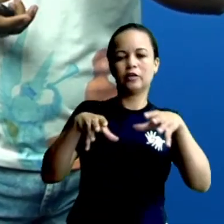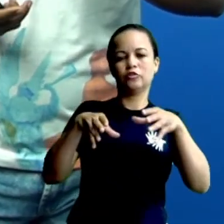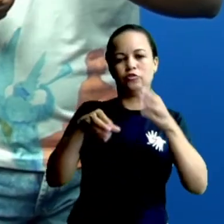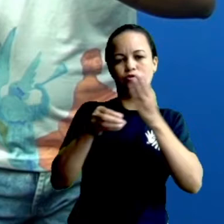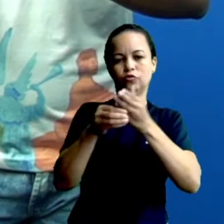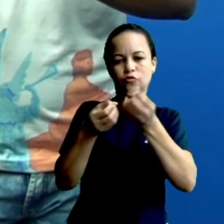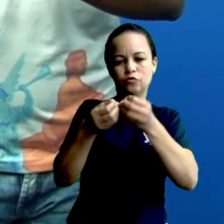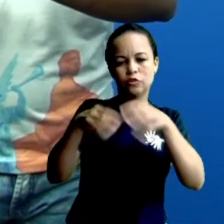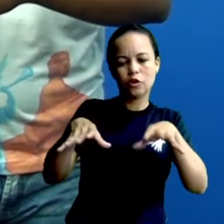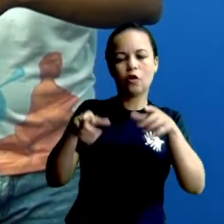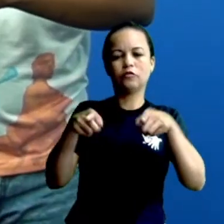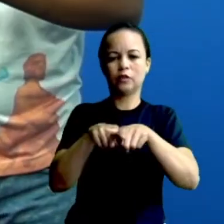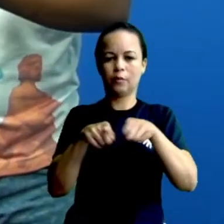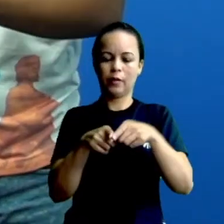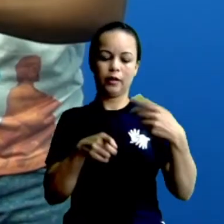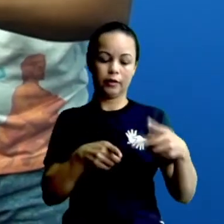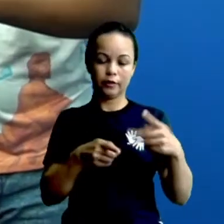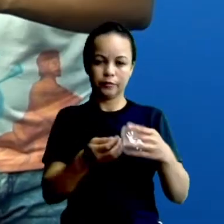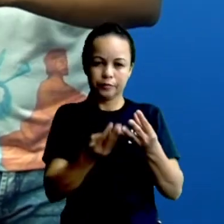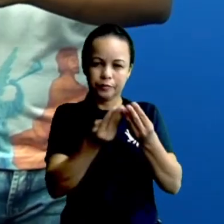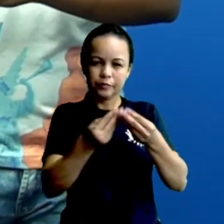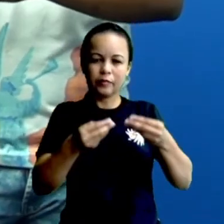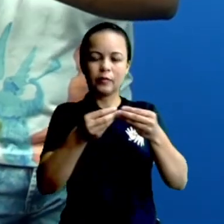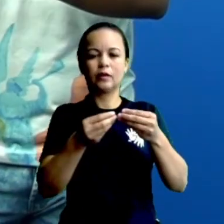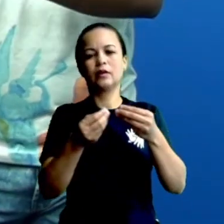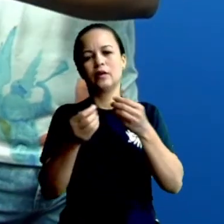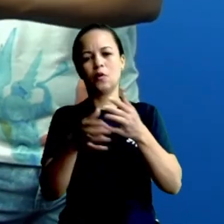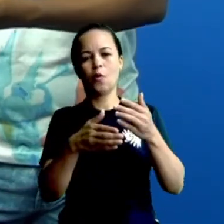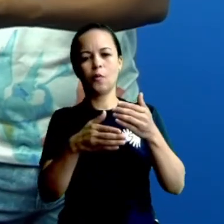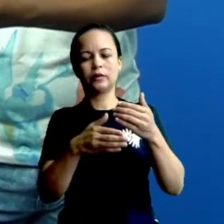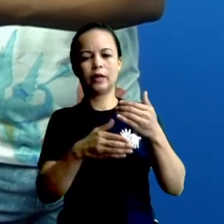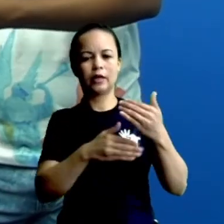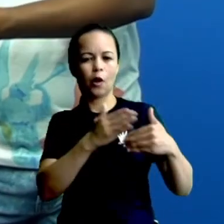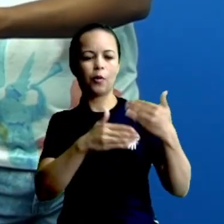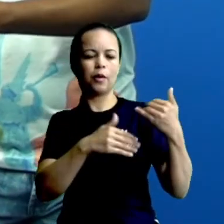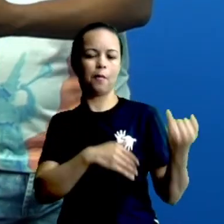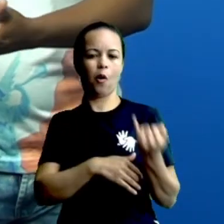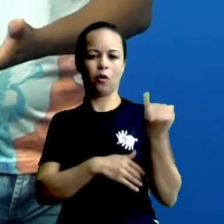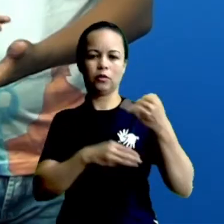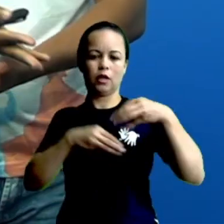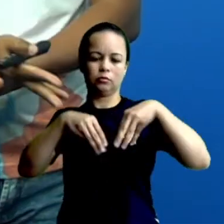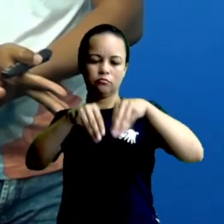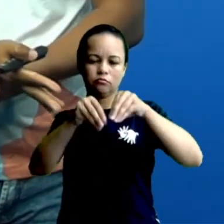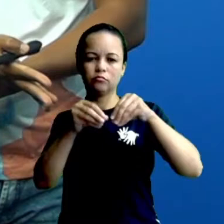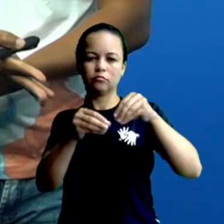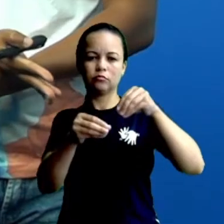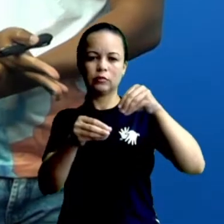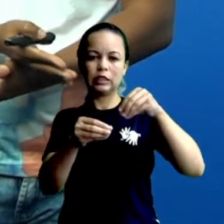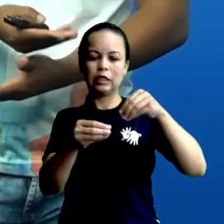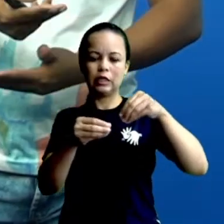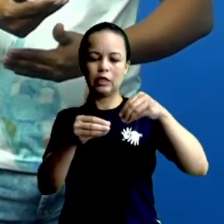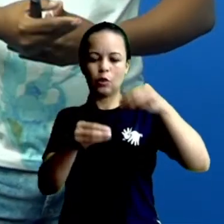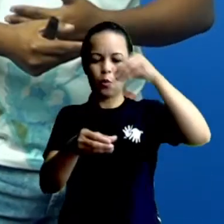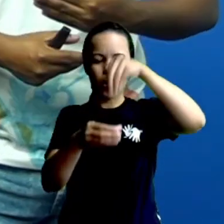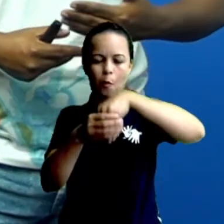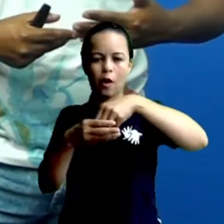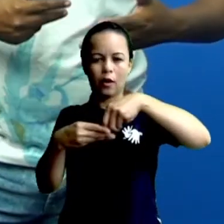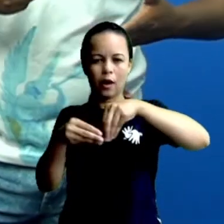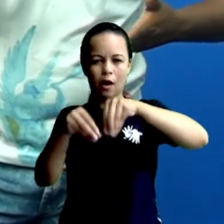se decomponha, se torne-se uma compostagem, um material rico em matéria orgânica, que, incorporado ao